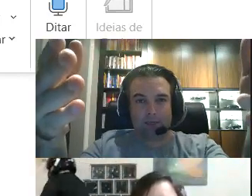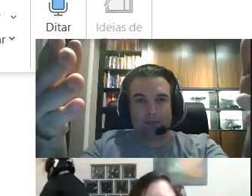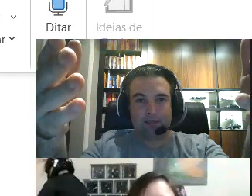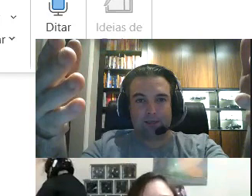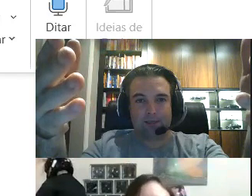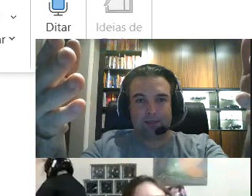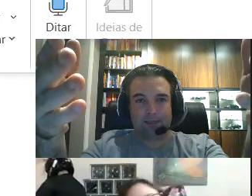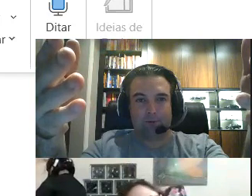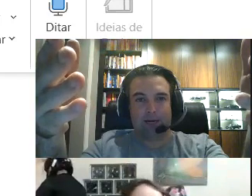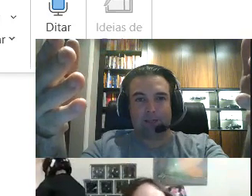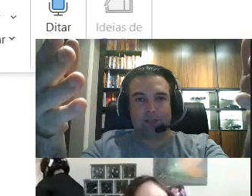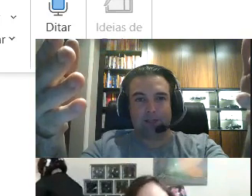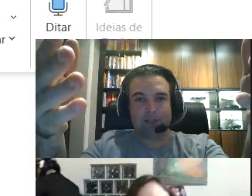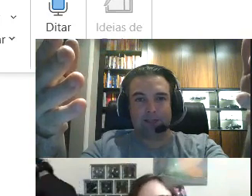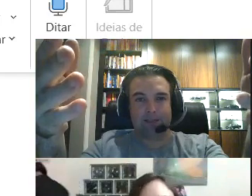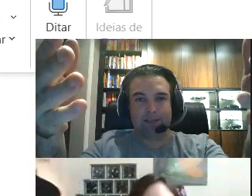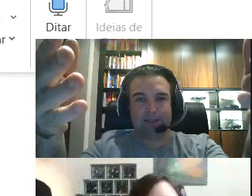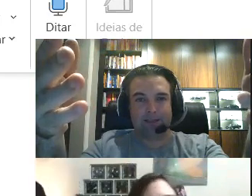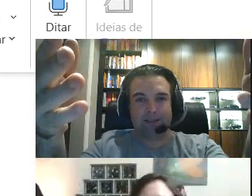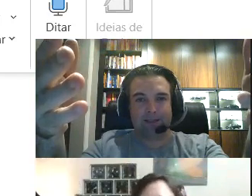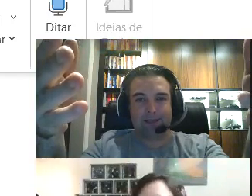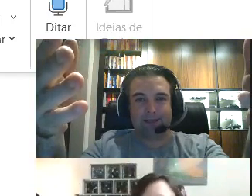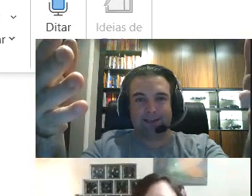Mari? É o Martin?